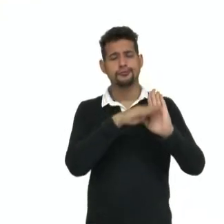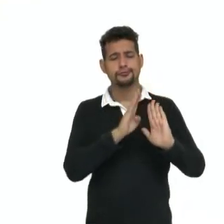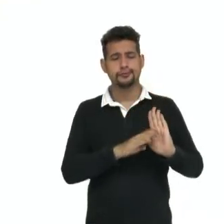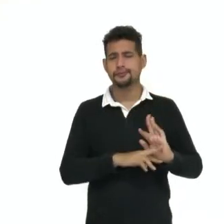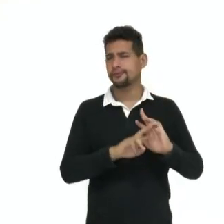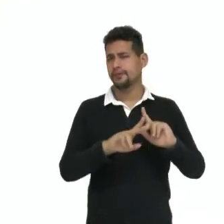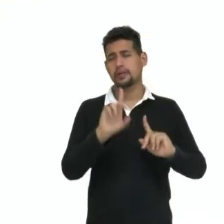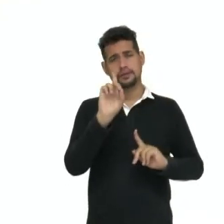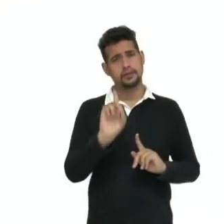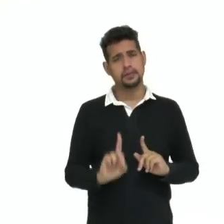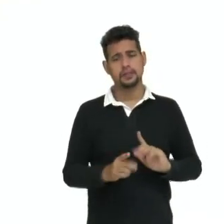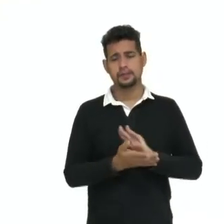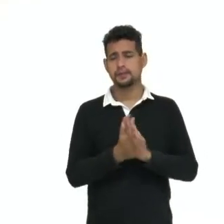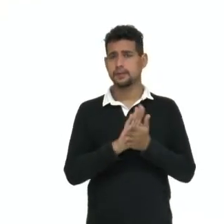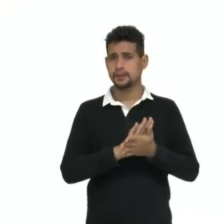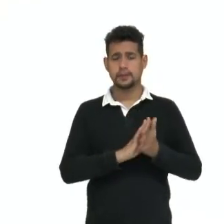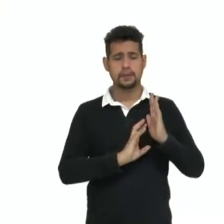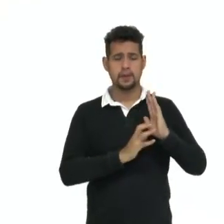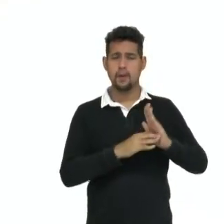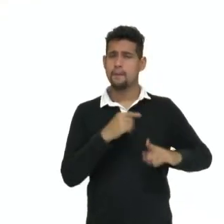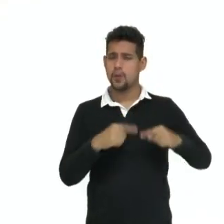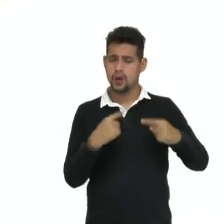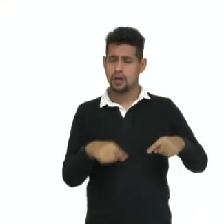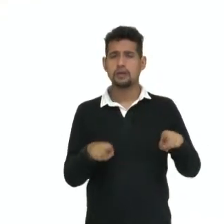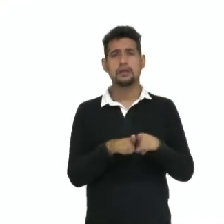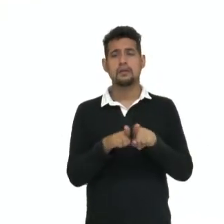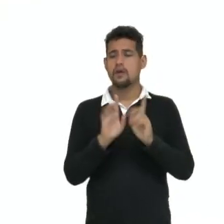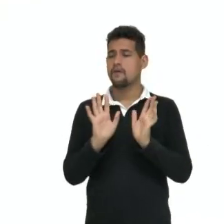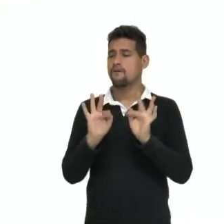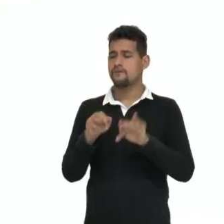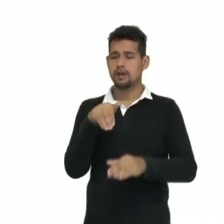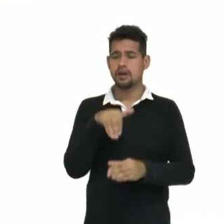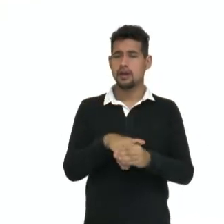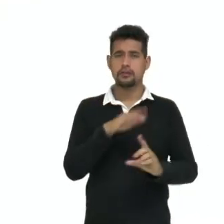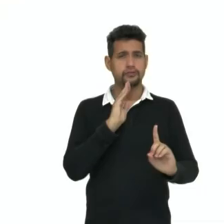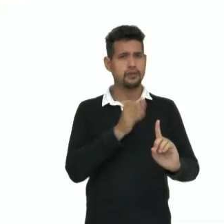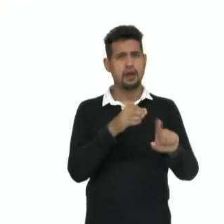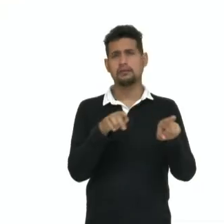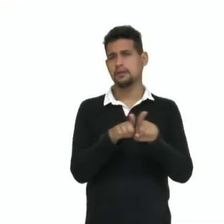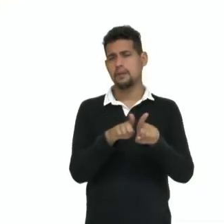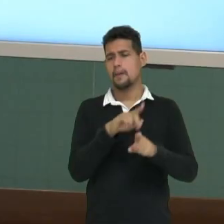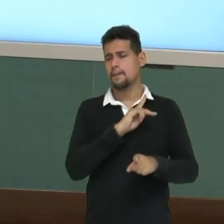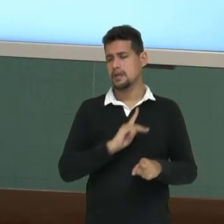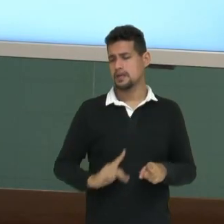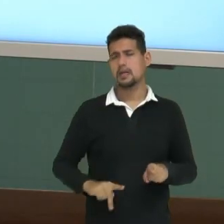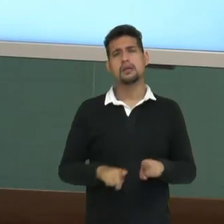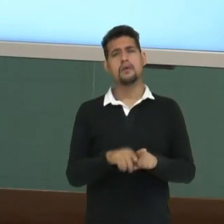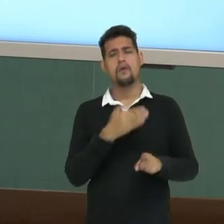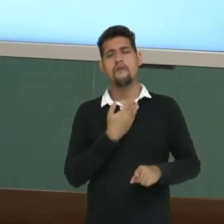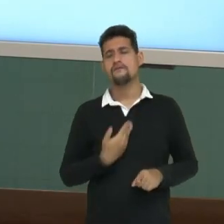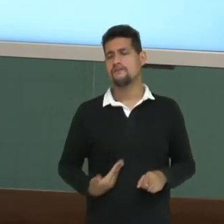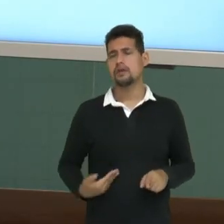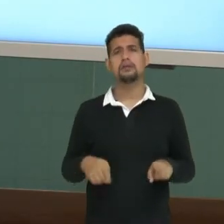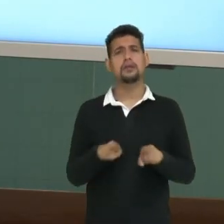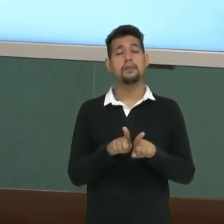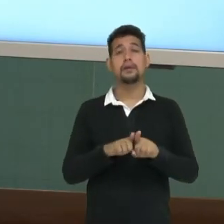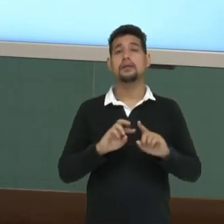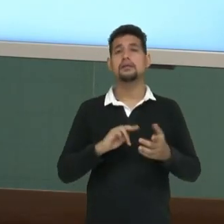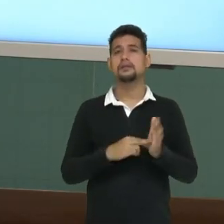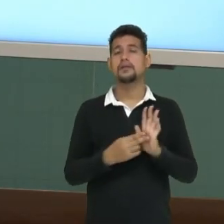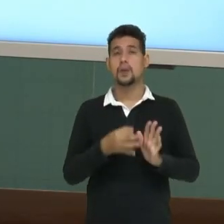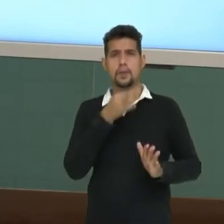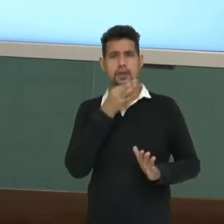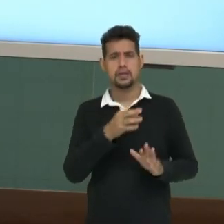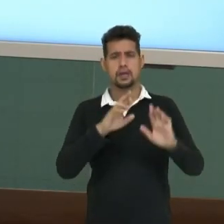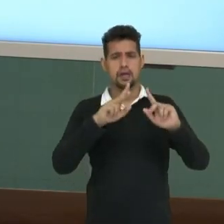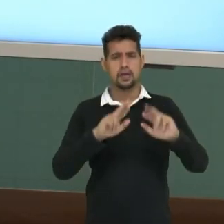cidadão, como a extinção dos partidos políticos, o fim das eleições diretas para presidente e para governadores de estado, a